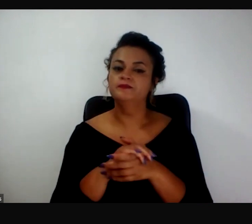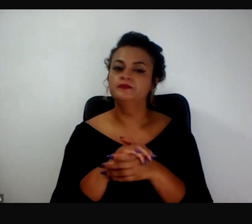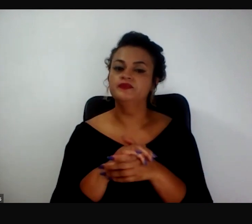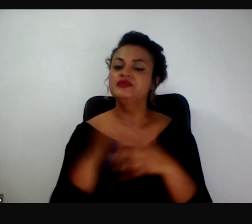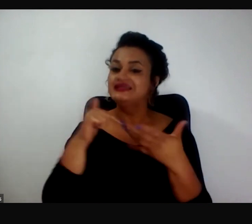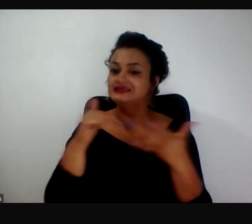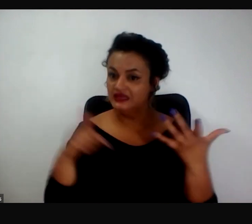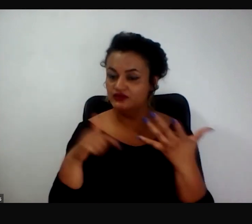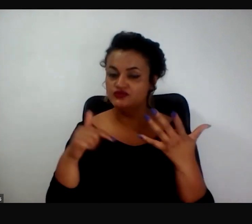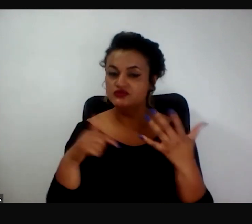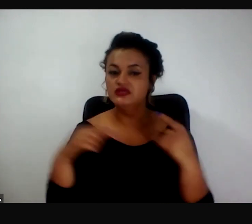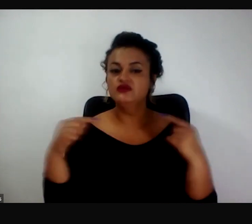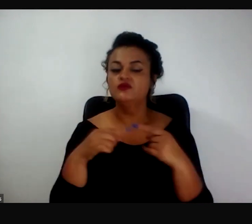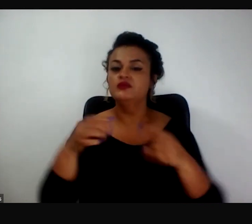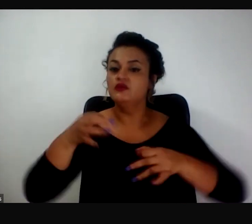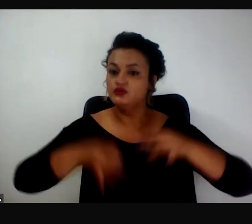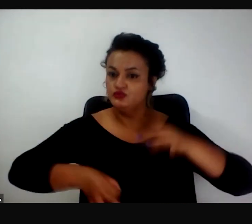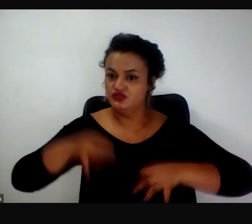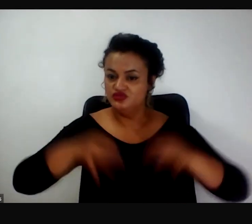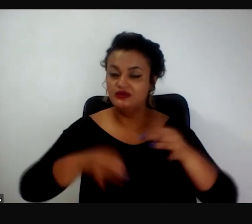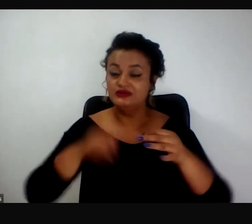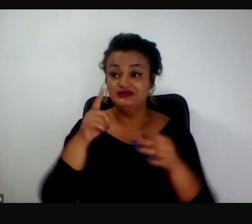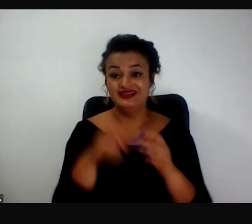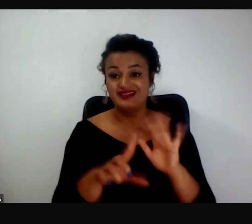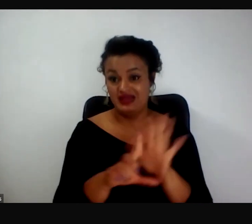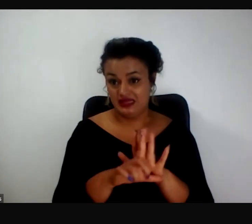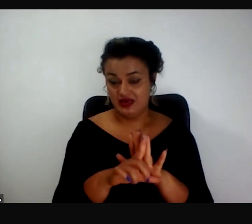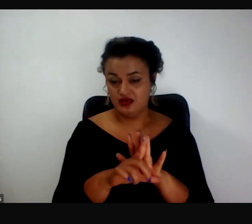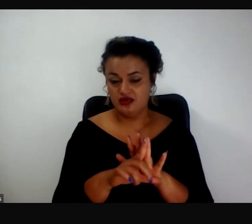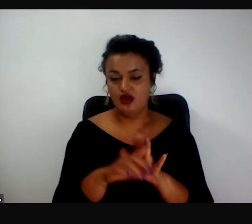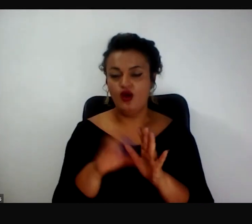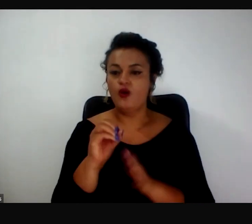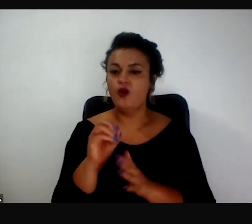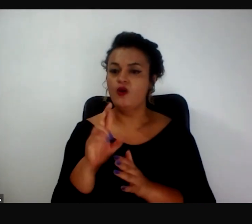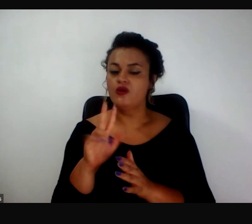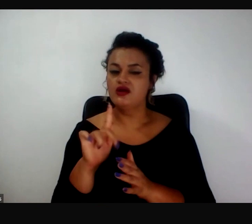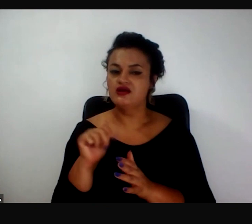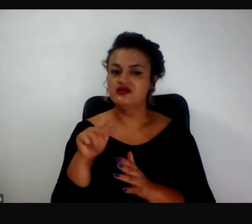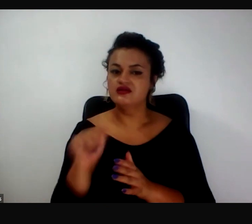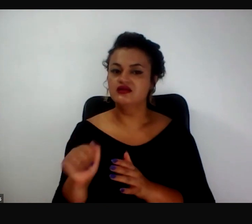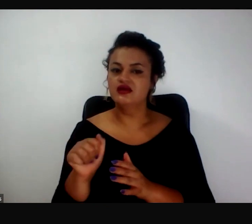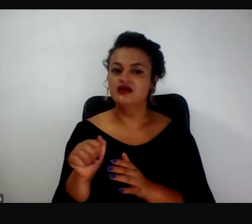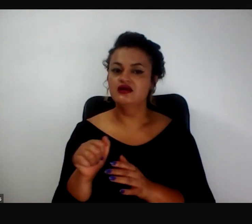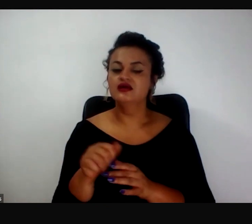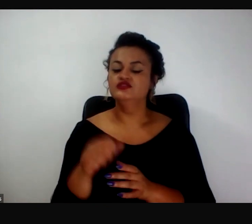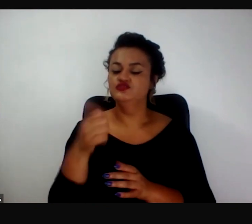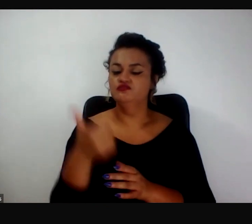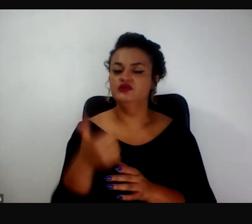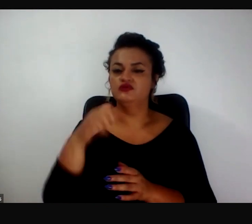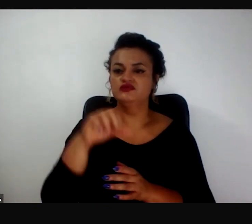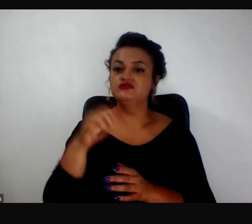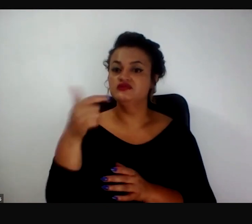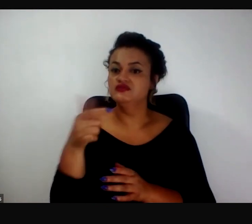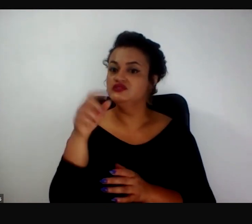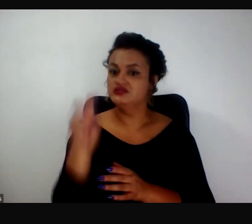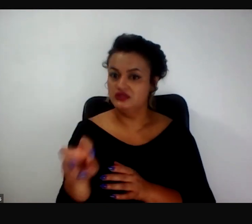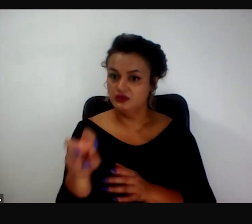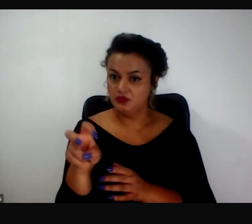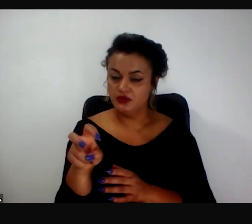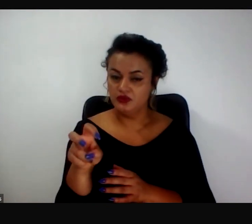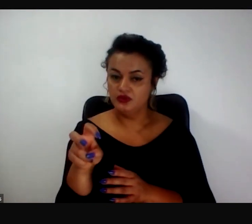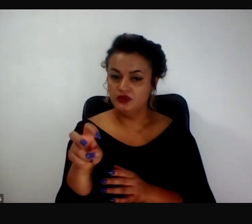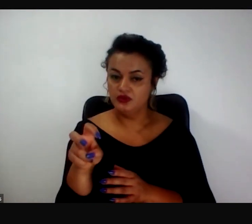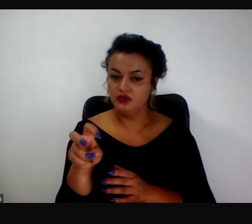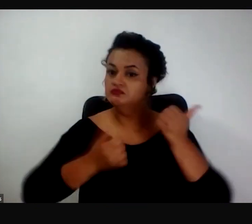relativos à jurisdição. Então, essa Lei Orgânica do Poder Judicial de 1985 desenvolve tudo isso e fala